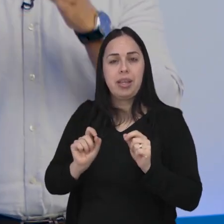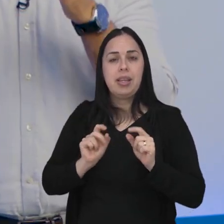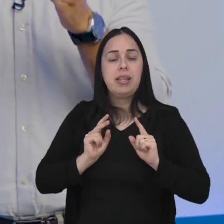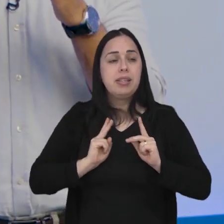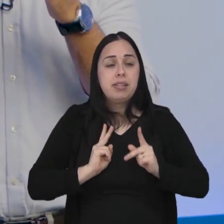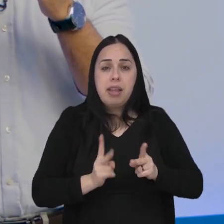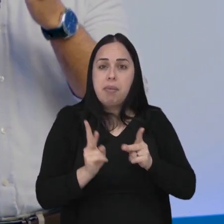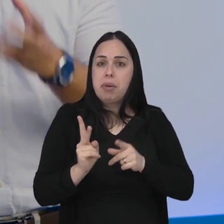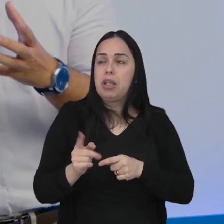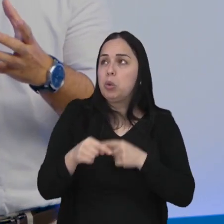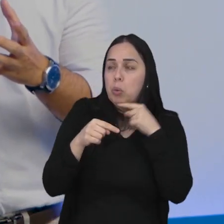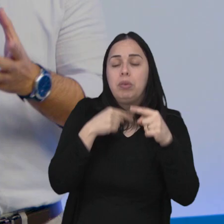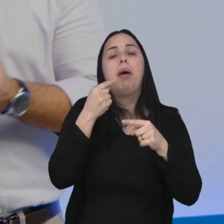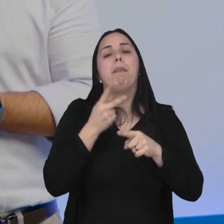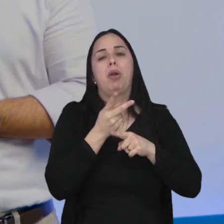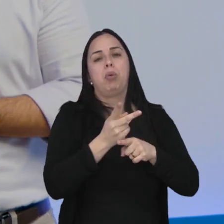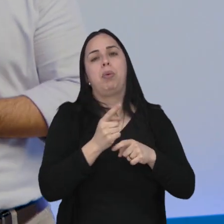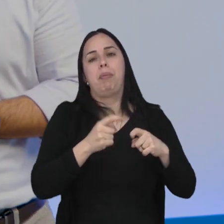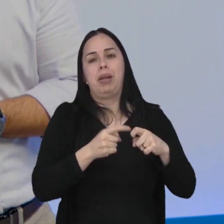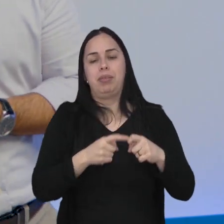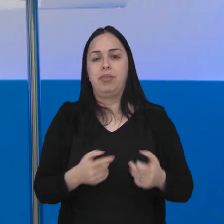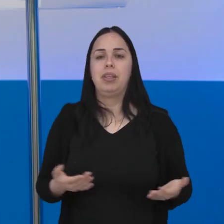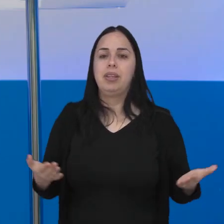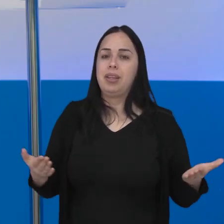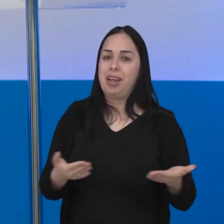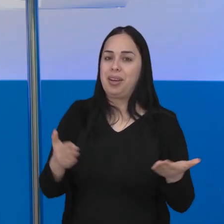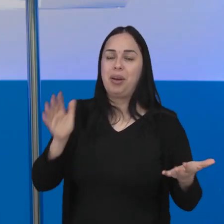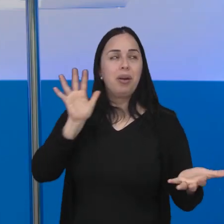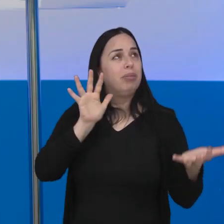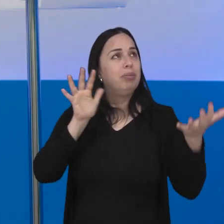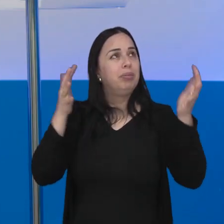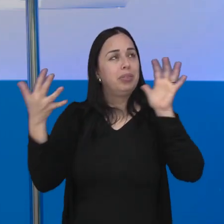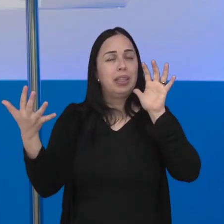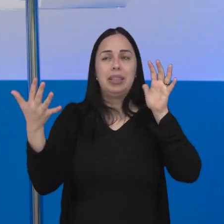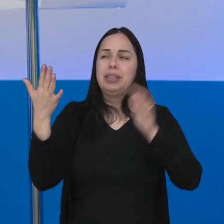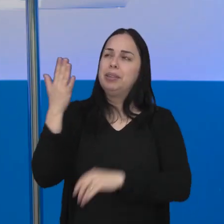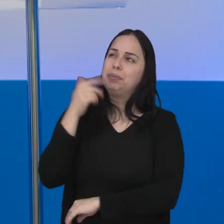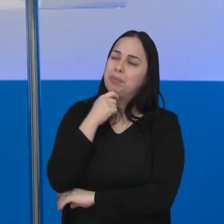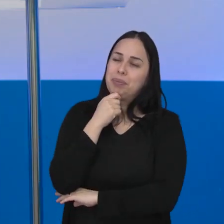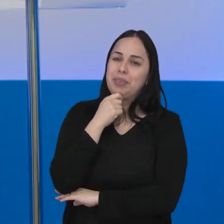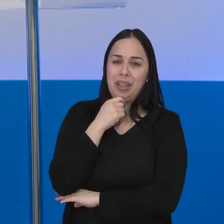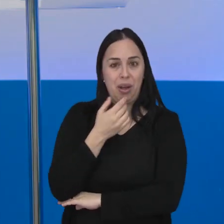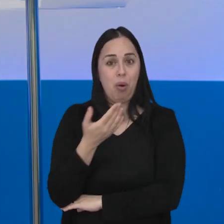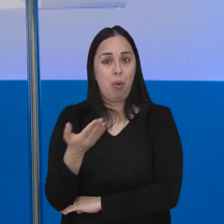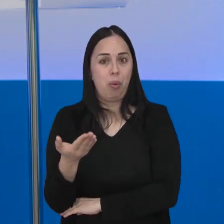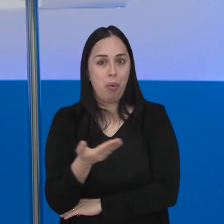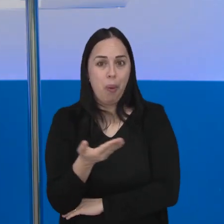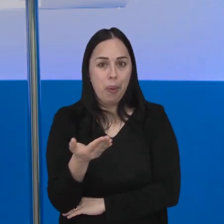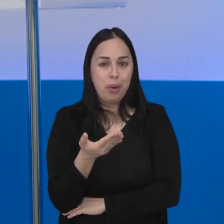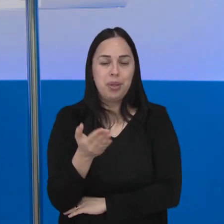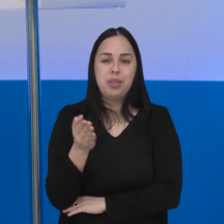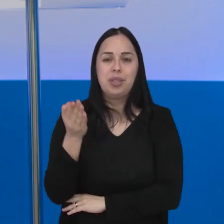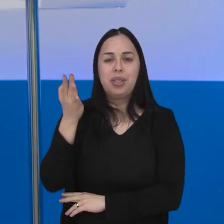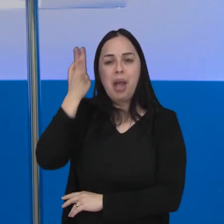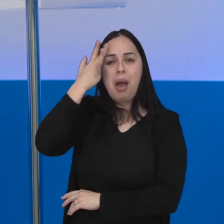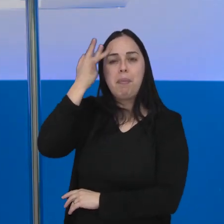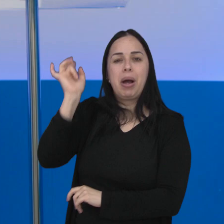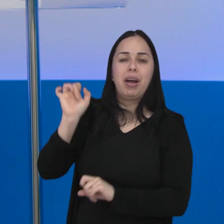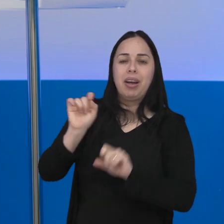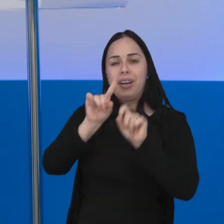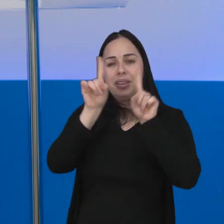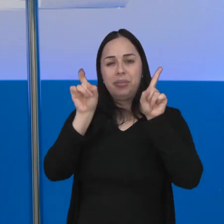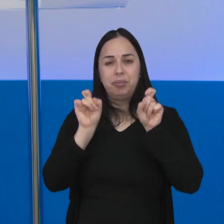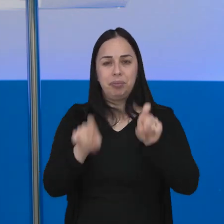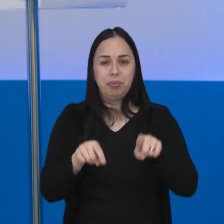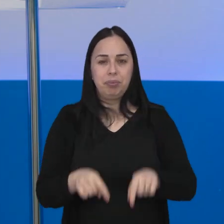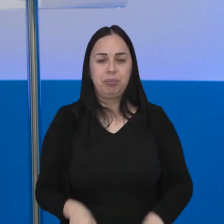gente, procure sempre um especialista. E agora a gente vai para a nossa previsão do tempo, saber como fica o tempo na tarde